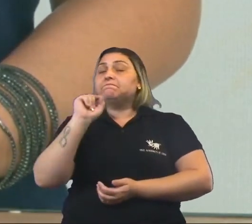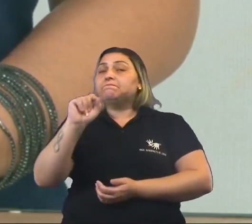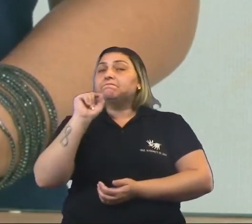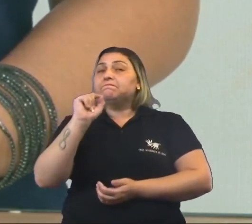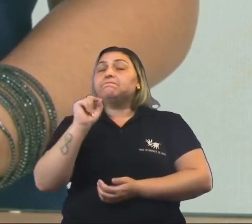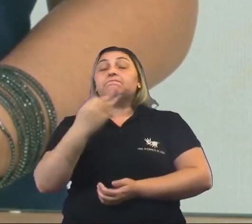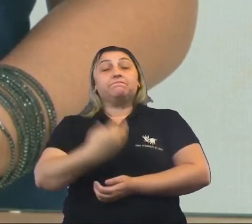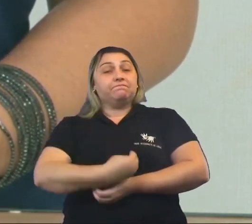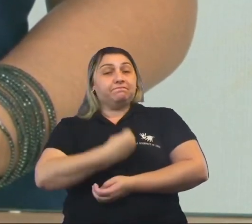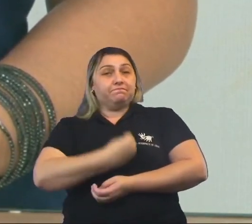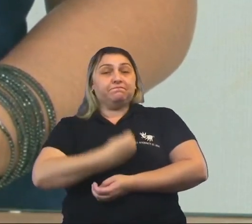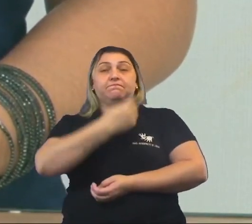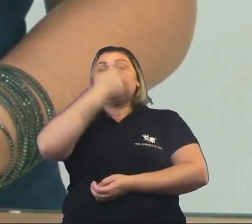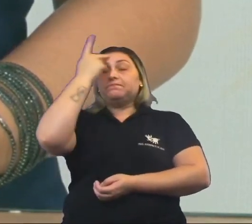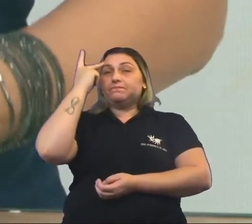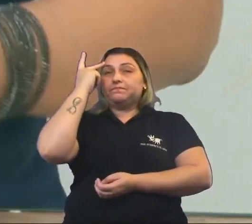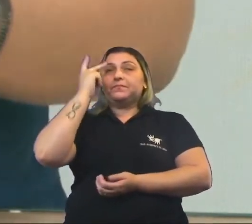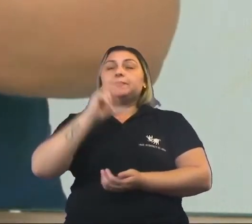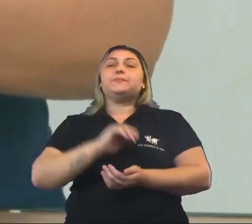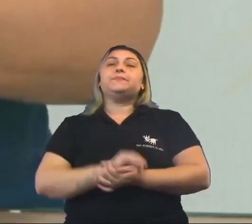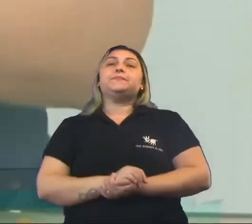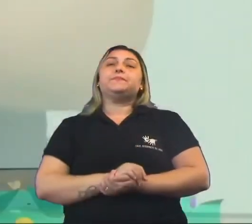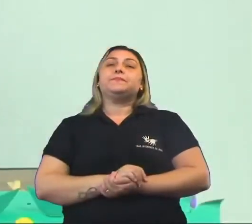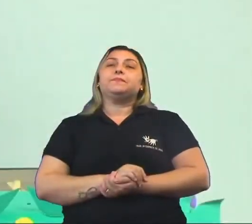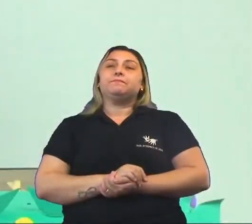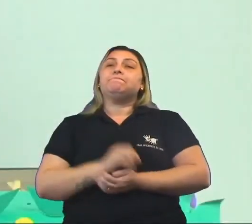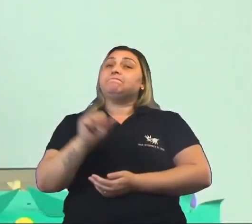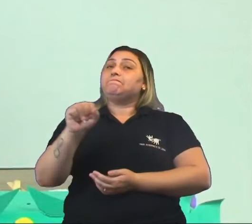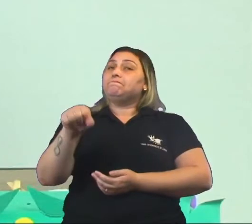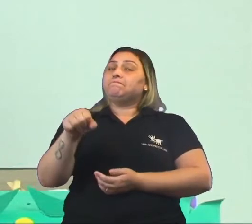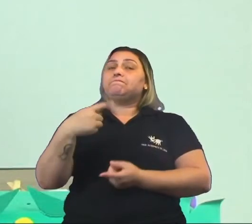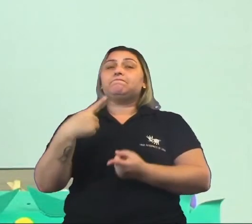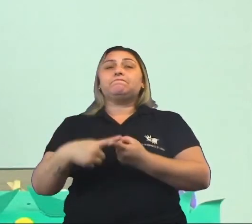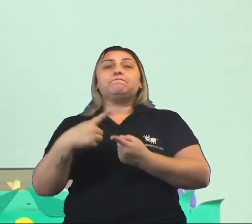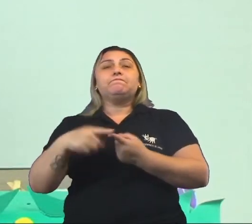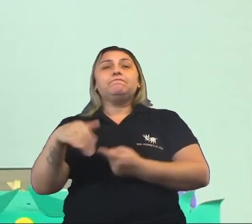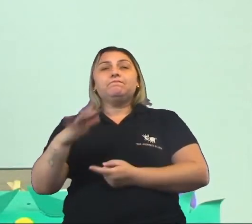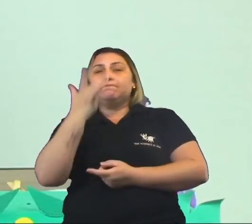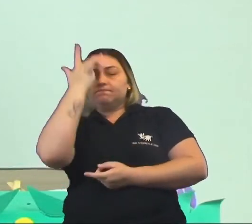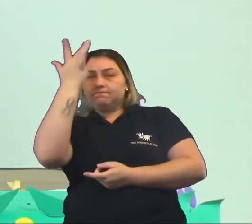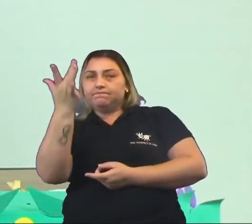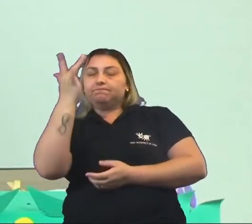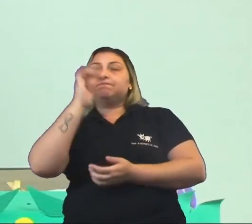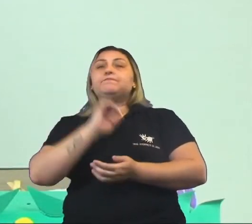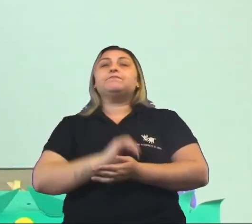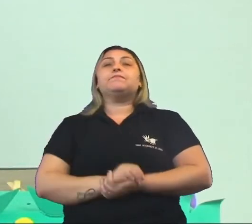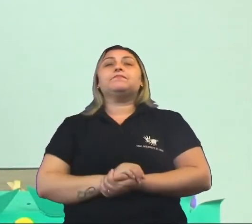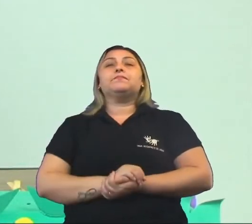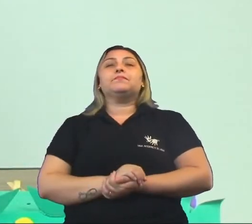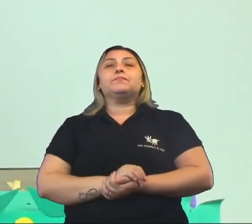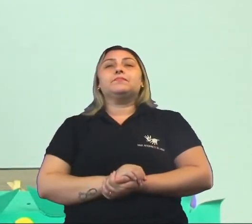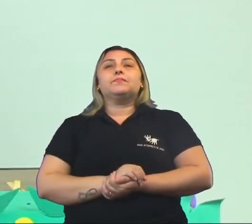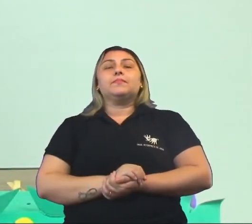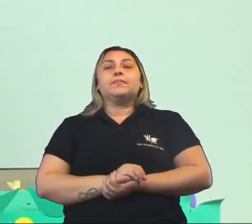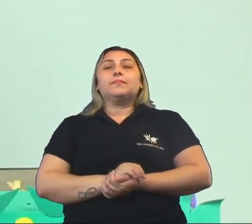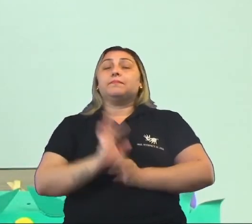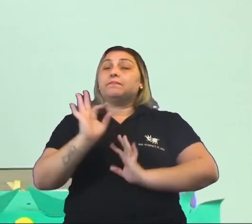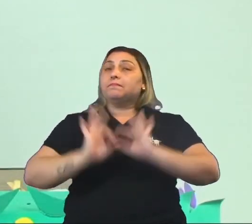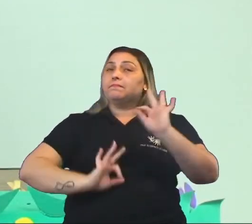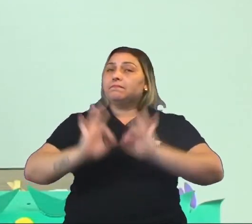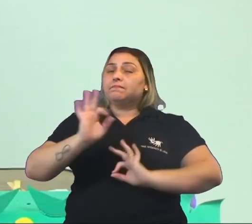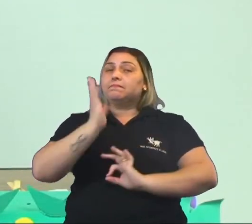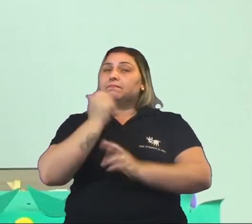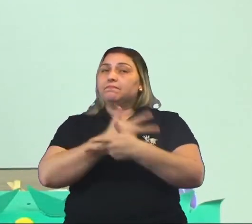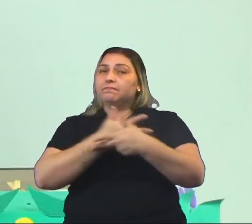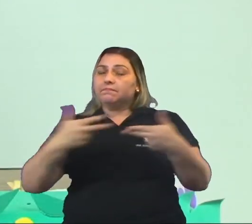A vida das pessoas. Sim, porque era bem mais fácil, é bem mais fácil preparar os